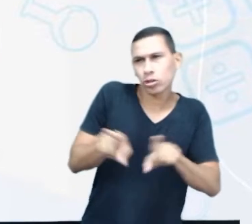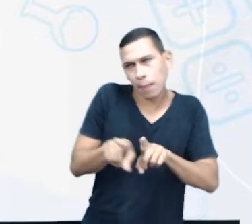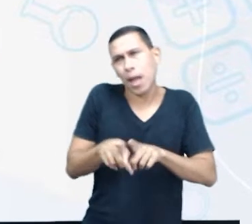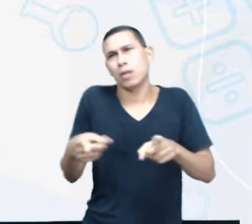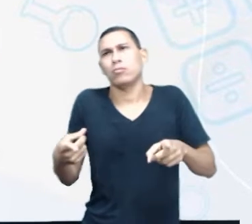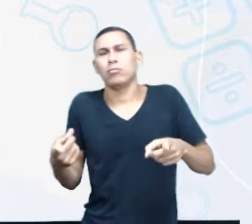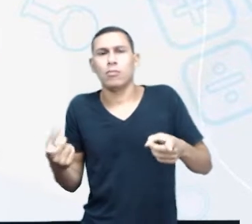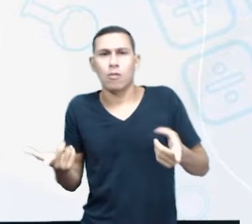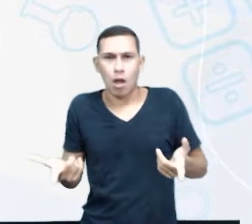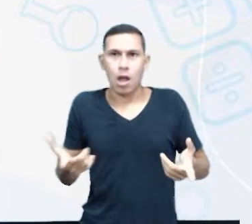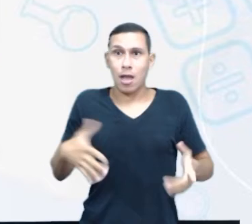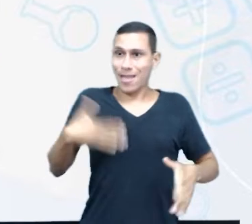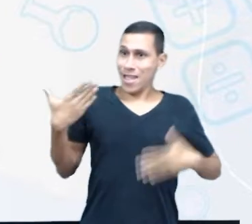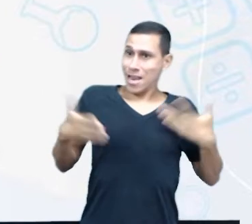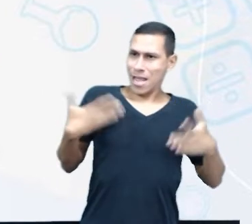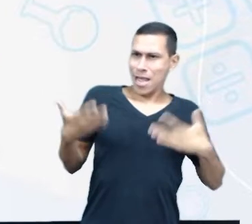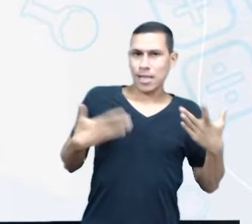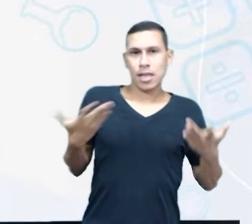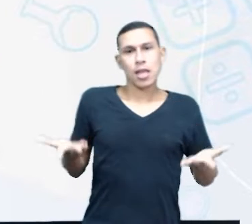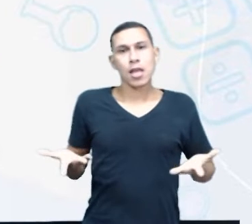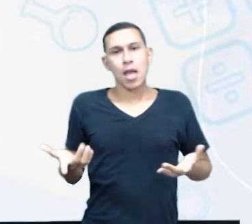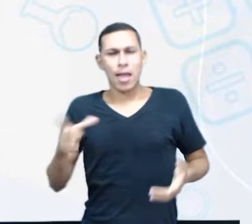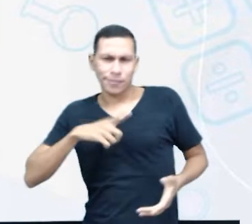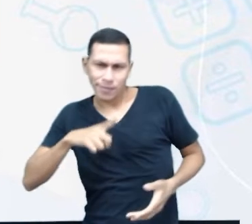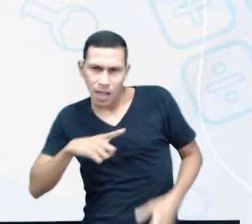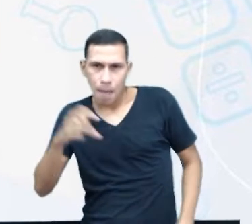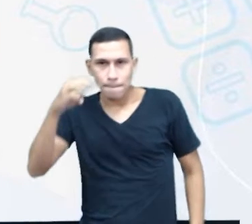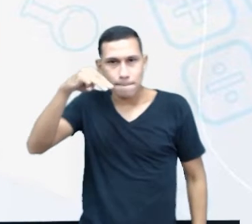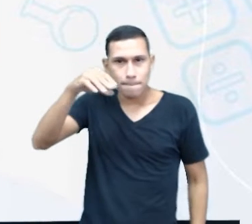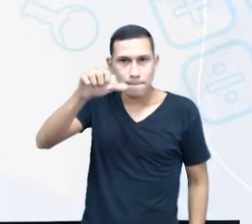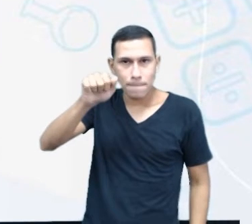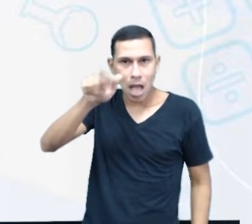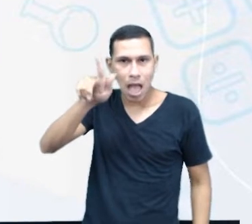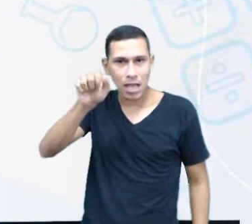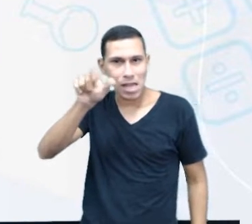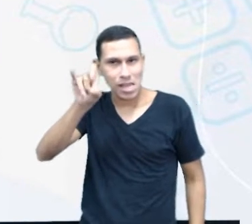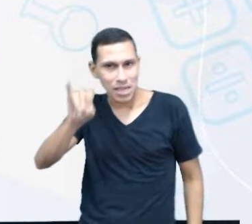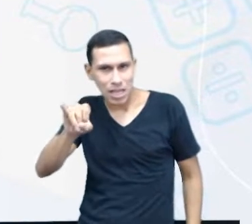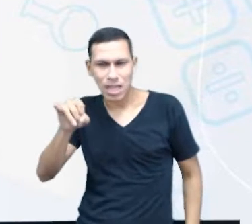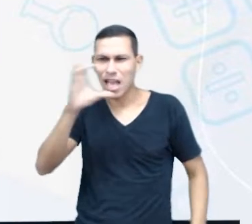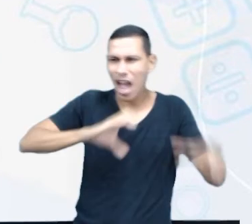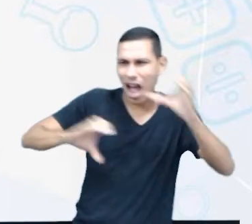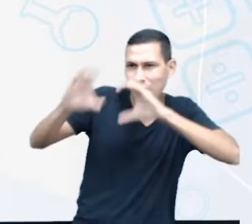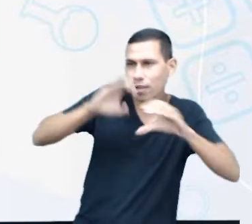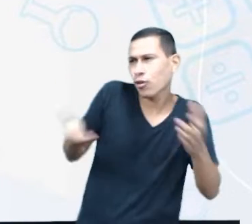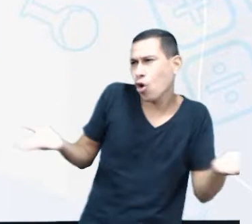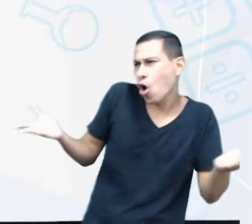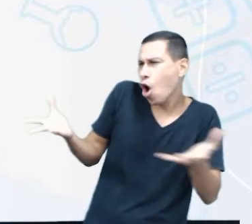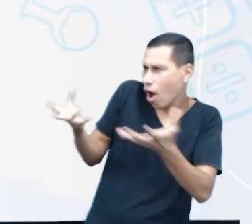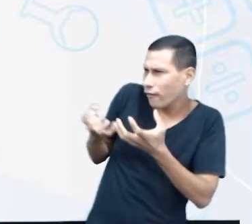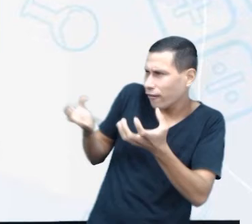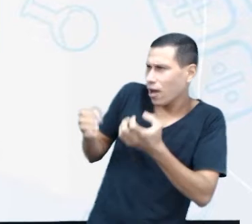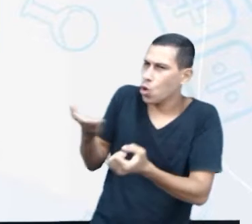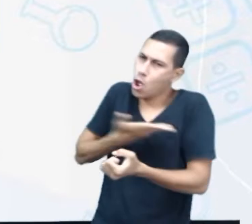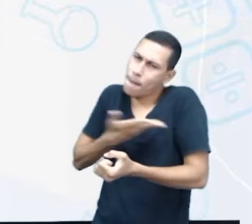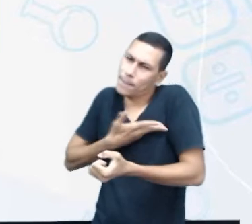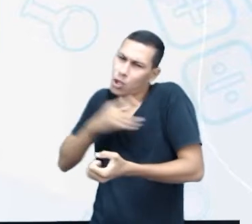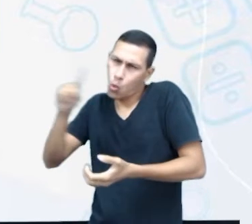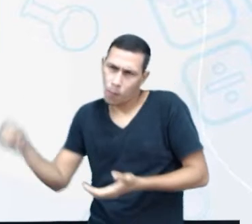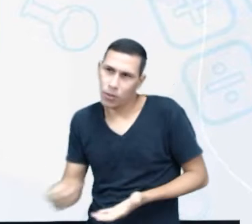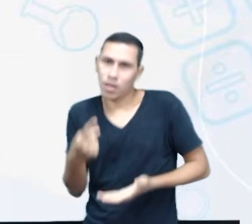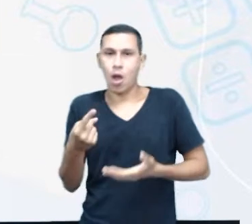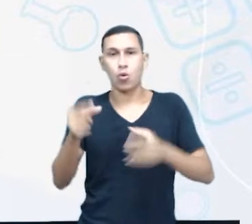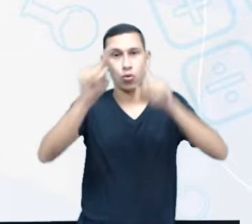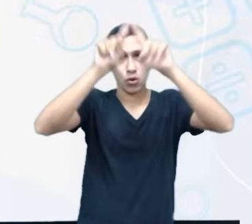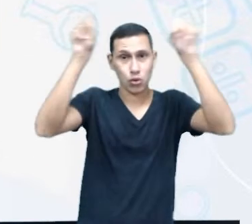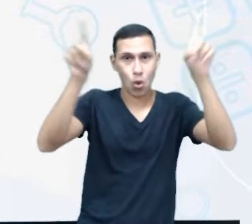também. O que nós temos aí nessa tirinha é a Magali cantando. Eu quero ter 1 milhão de amigos e bem mais forte poder cantar. E aí nesse balão de